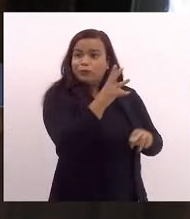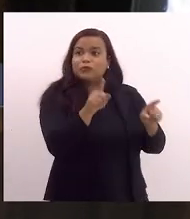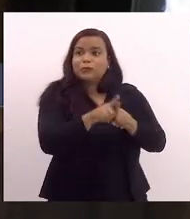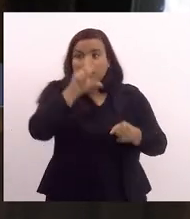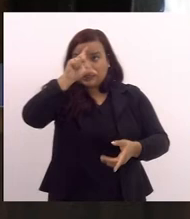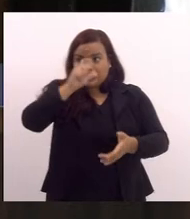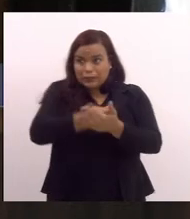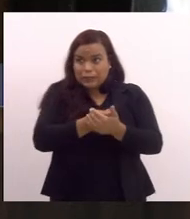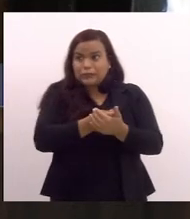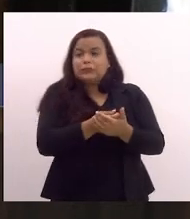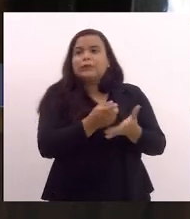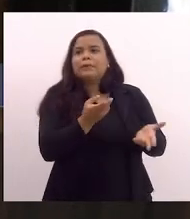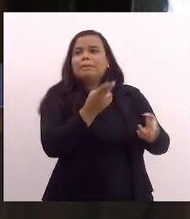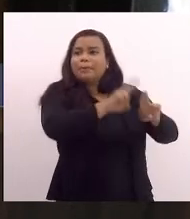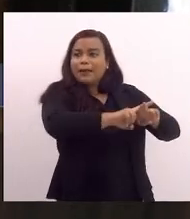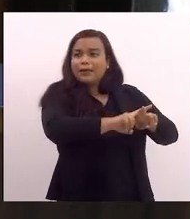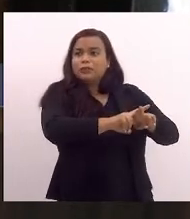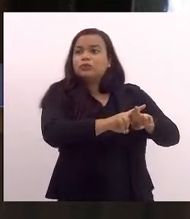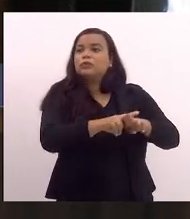passar